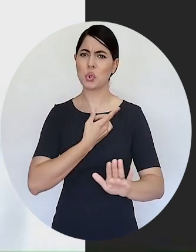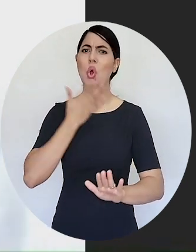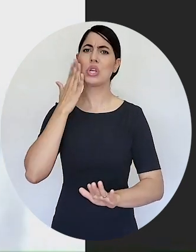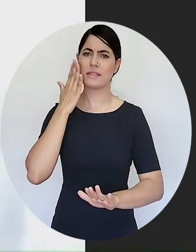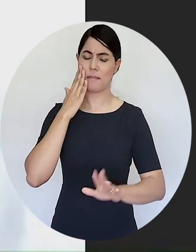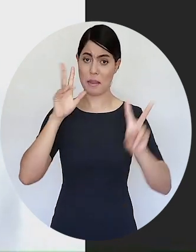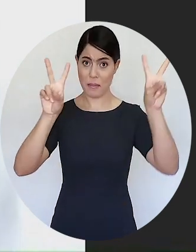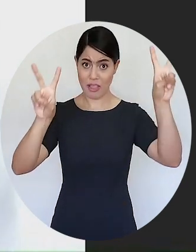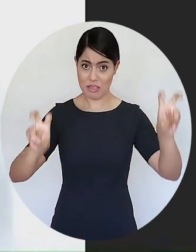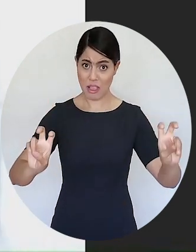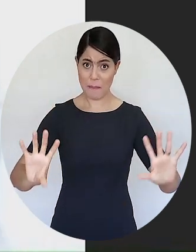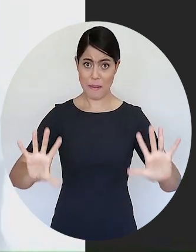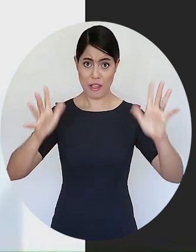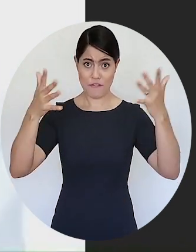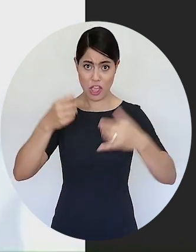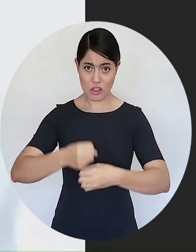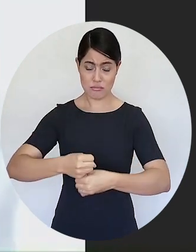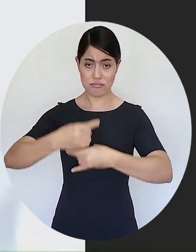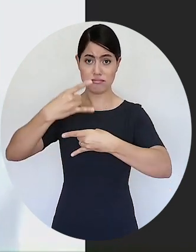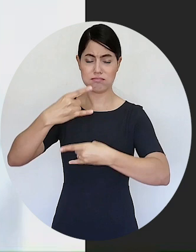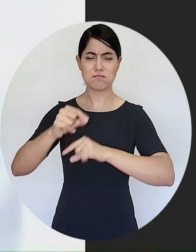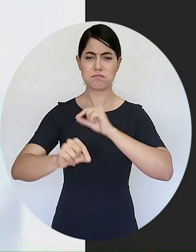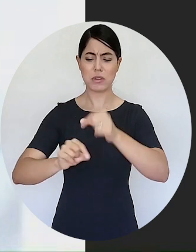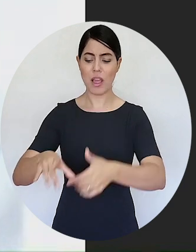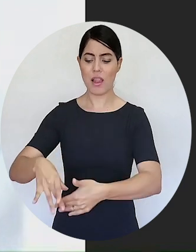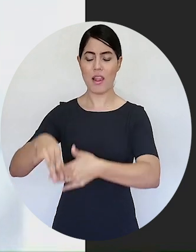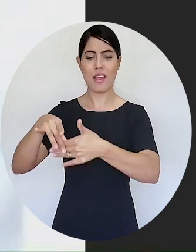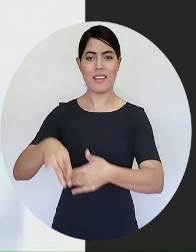um evento desses com as lideranças